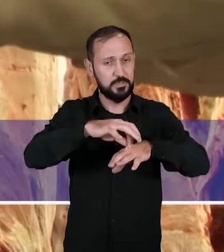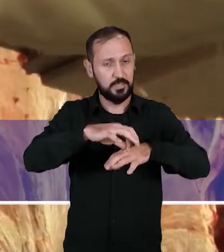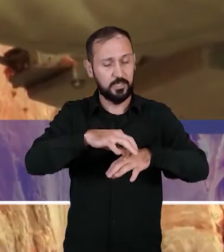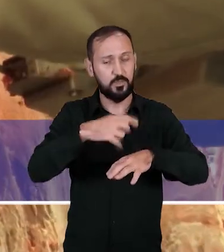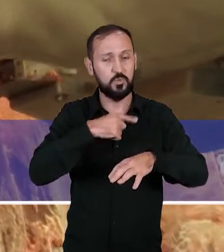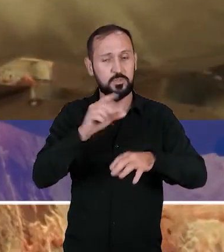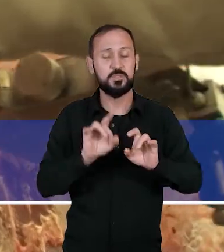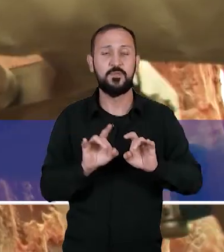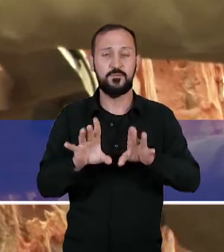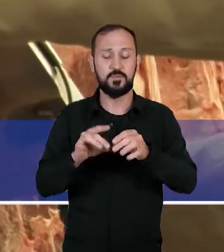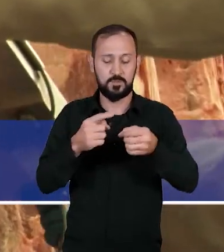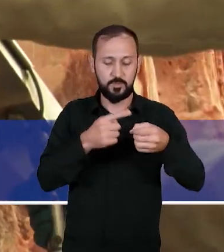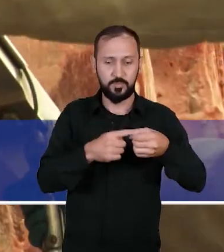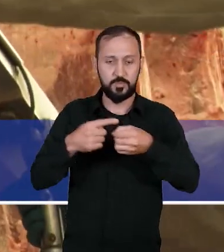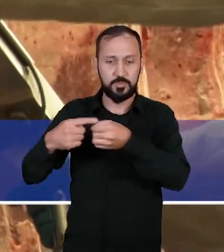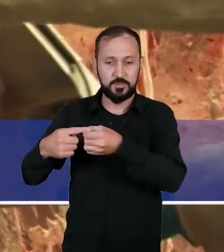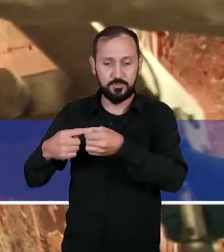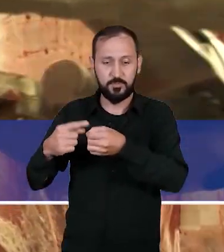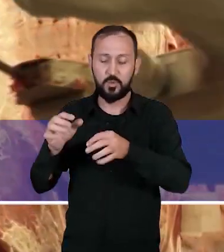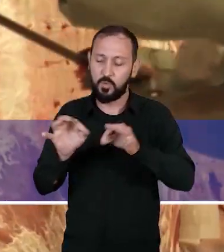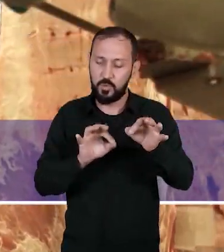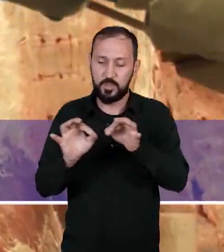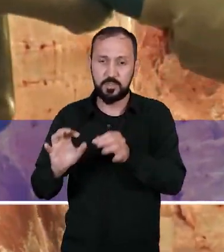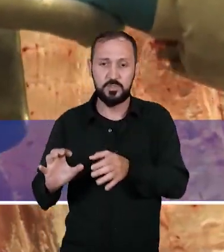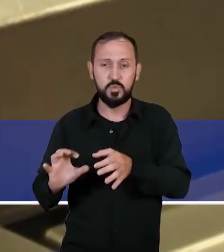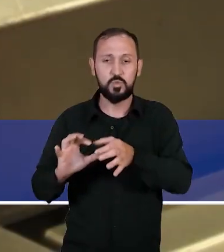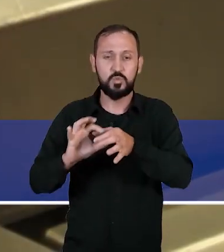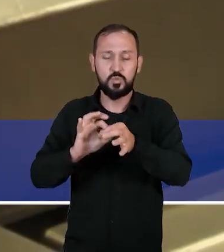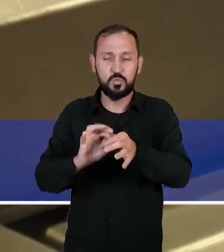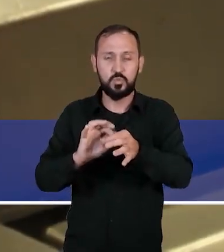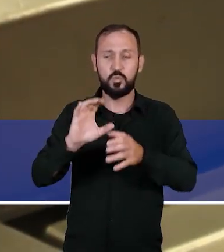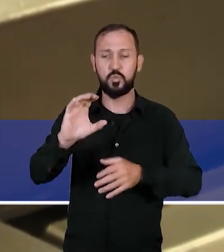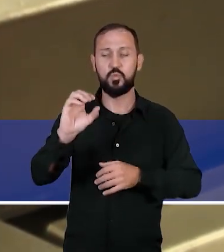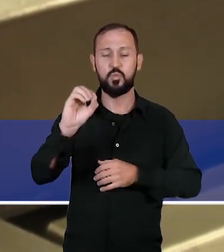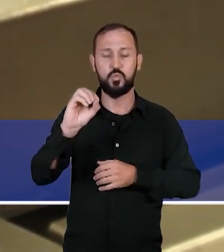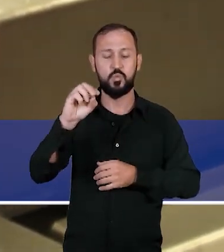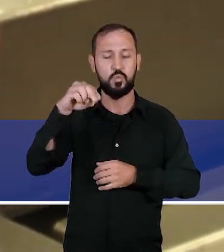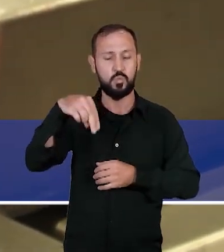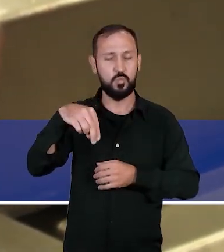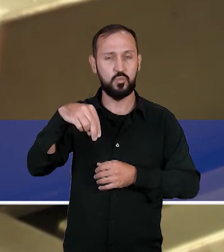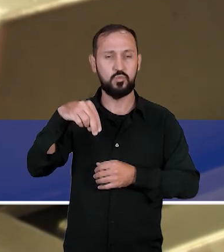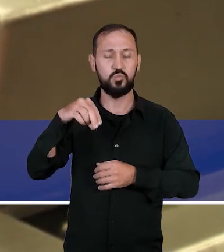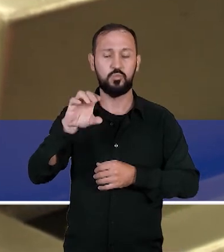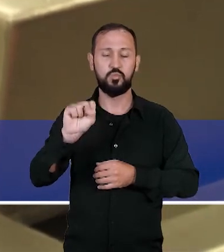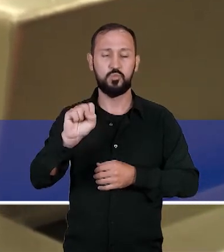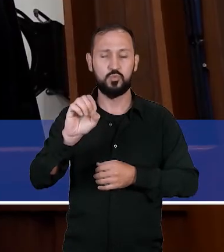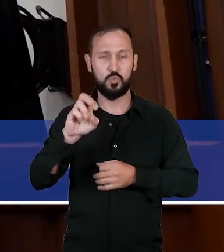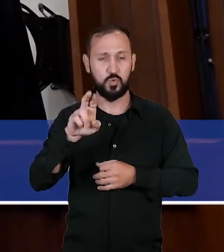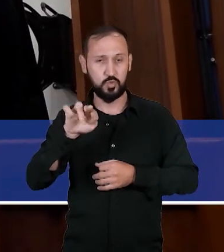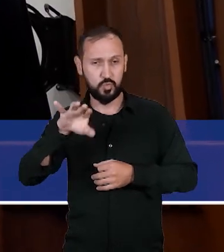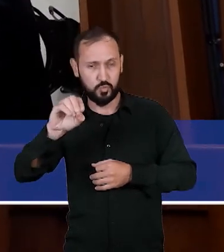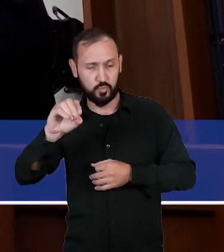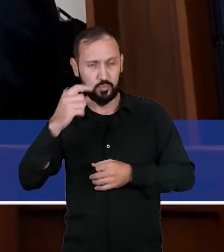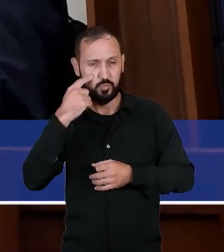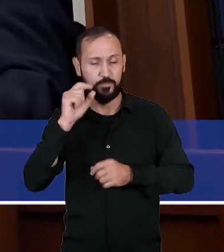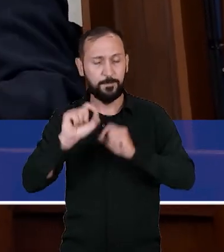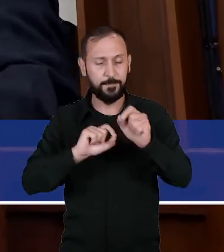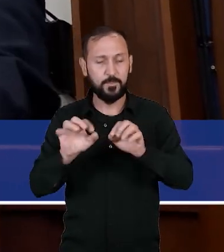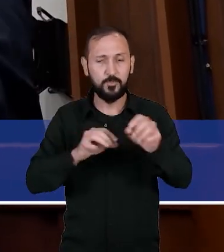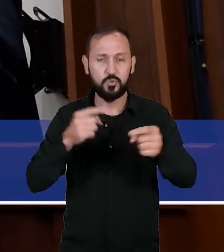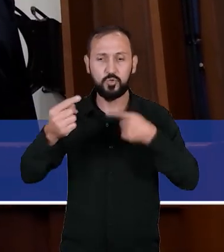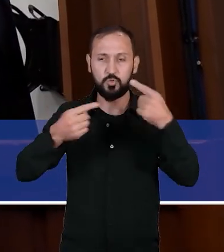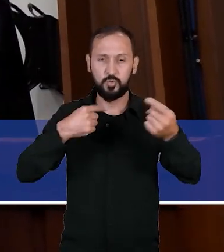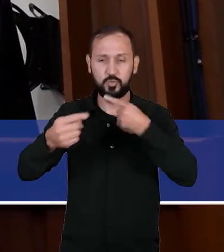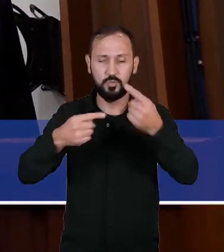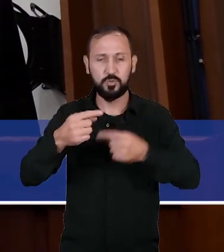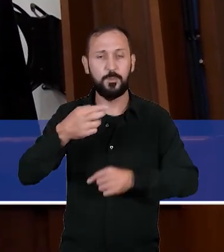ser comercializados entre municípios que integrem um consórcio público que disponha de serviço de inspeção. O tema foi tratado na tribuna